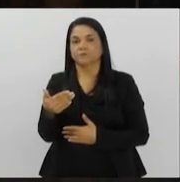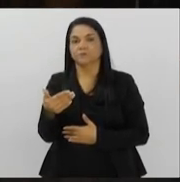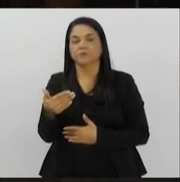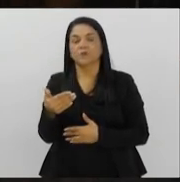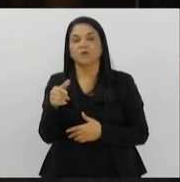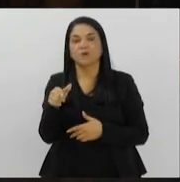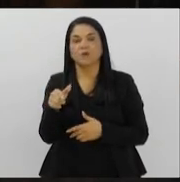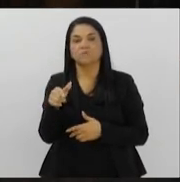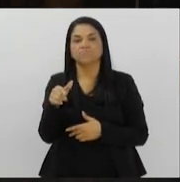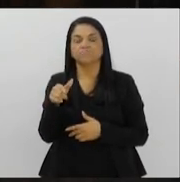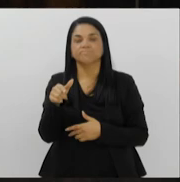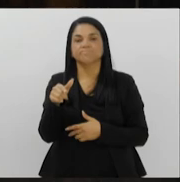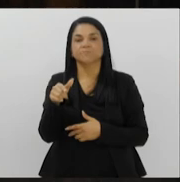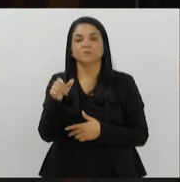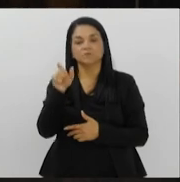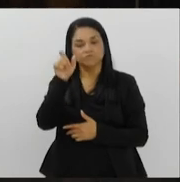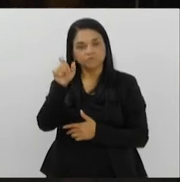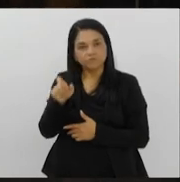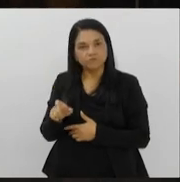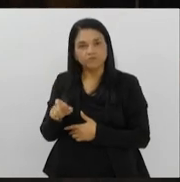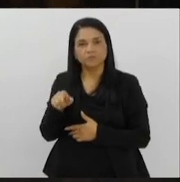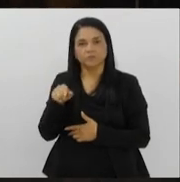que solicita oficial o excelentíssimo